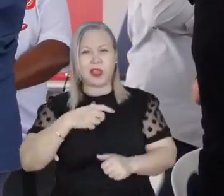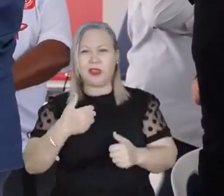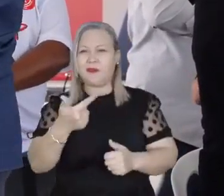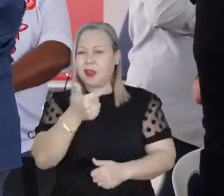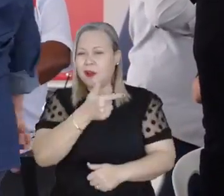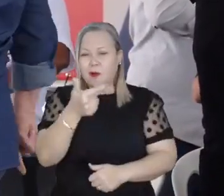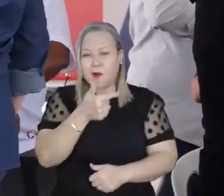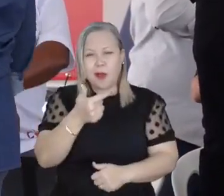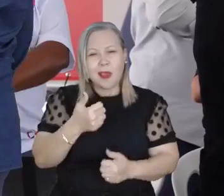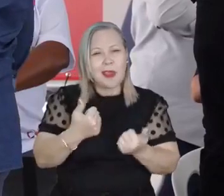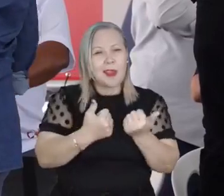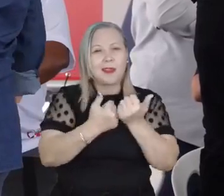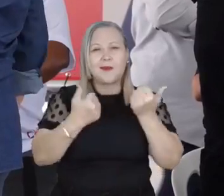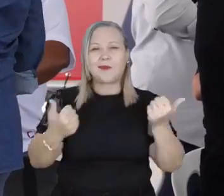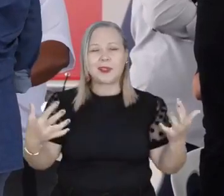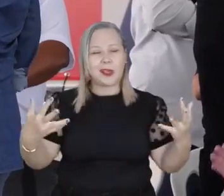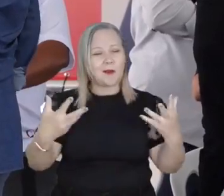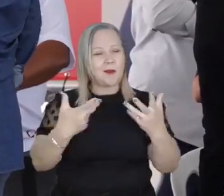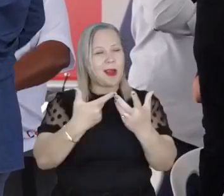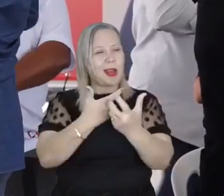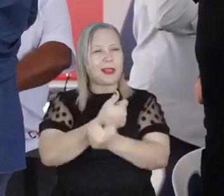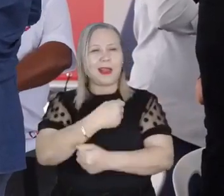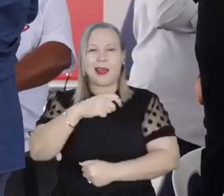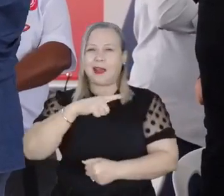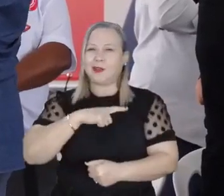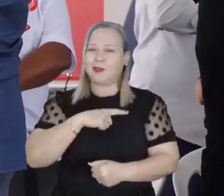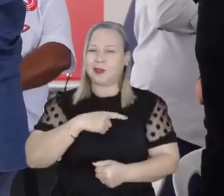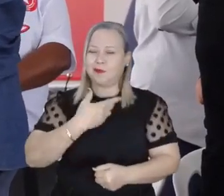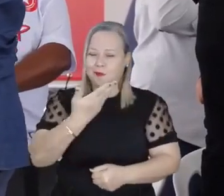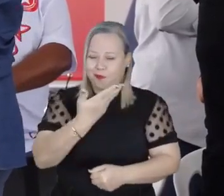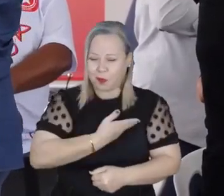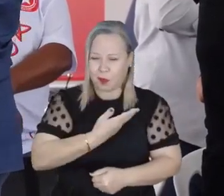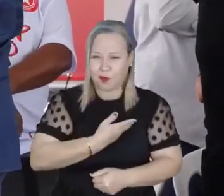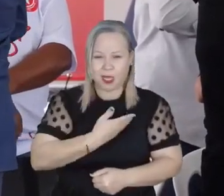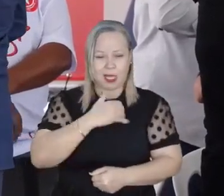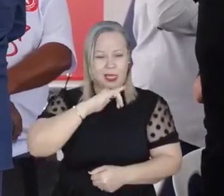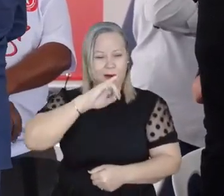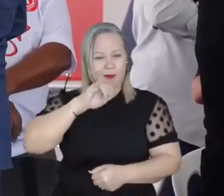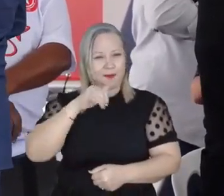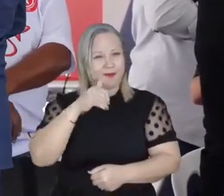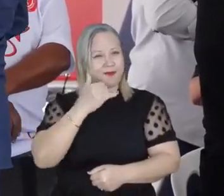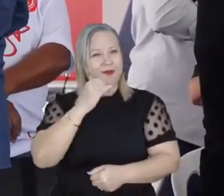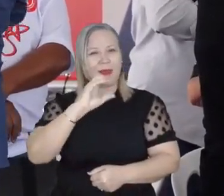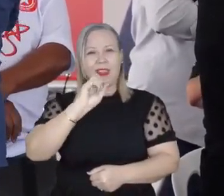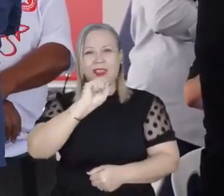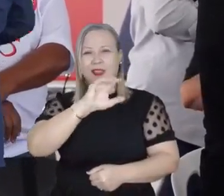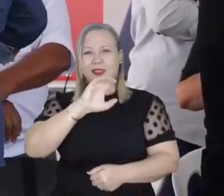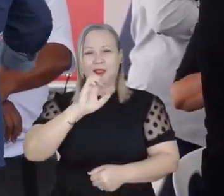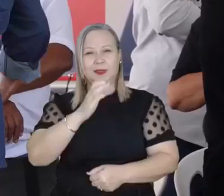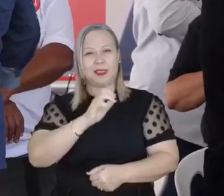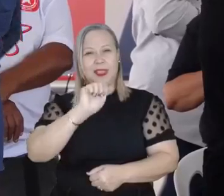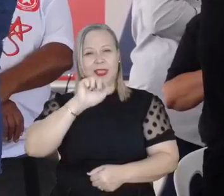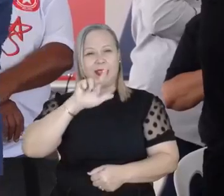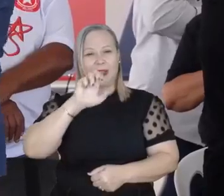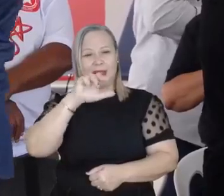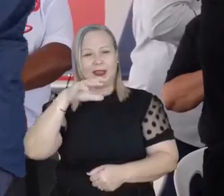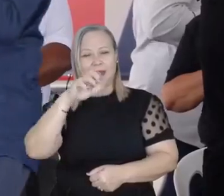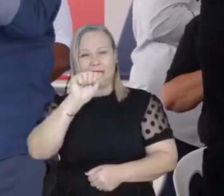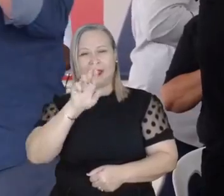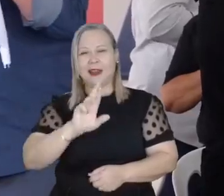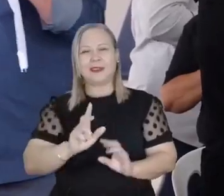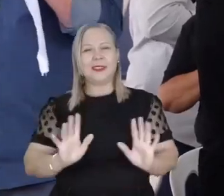tive, o companheiro Zé Alencar. O Zé Alencar não era apenas um vice, ele era uma alma da